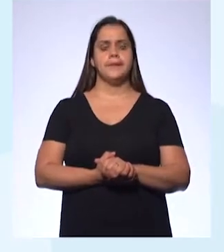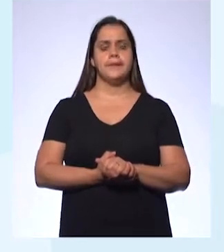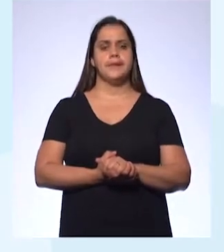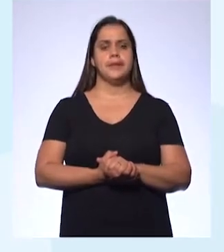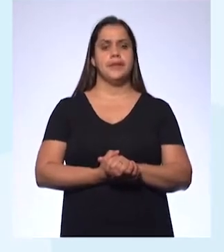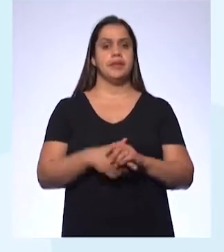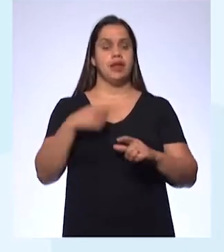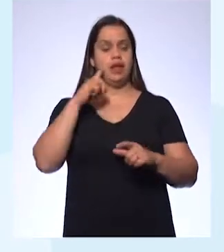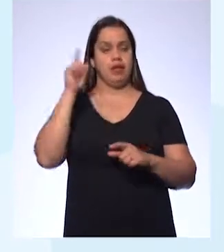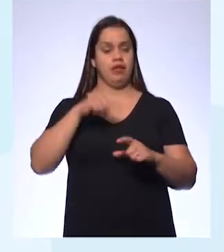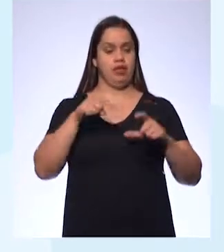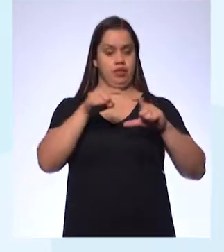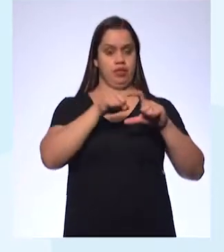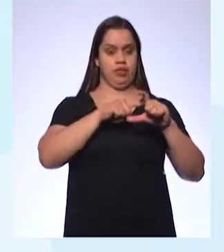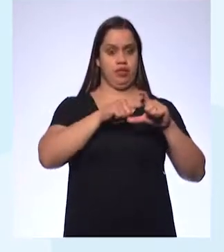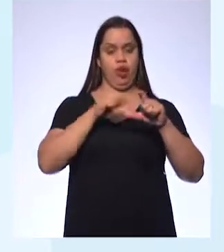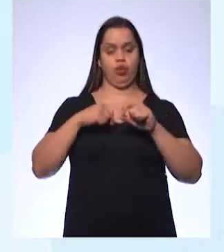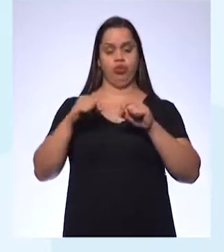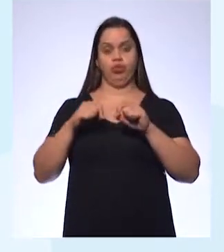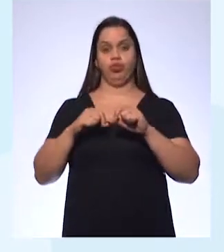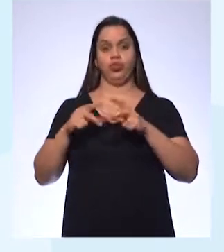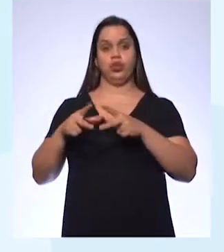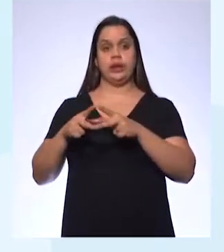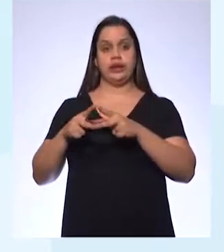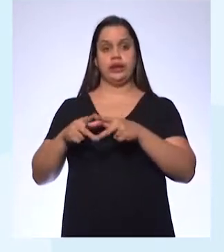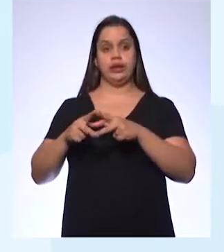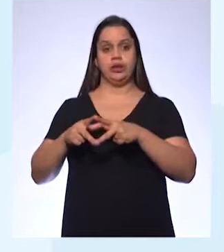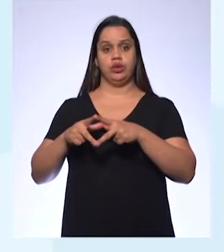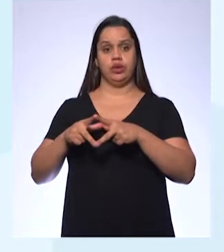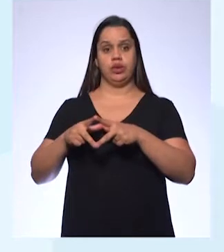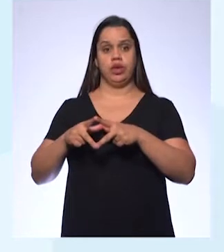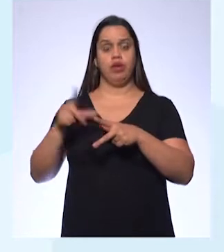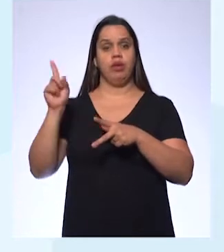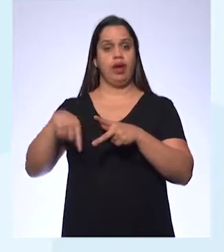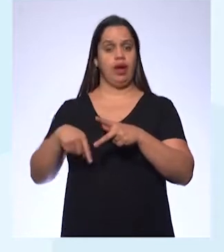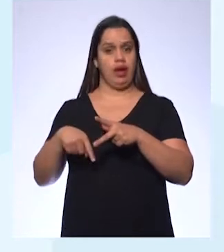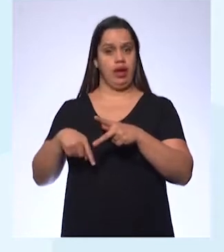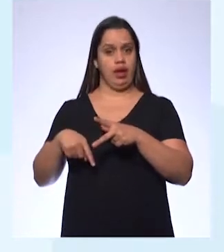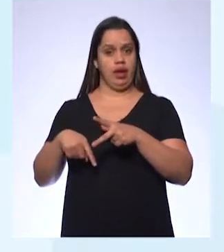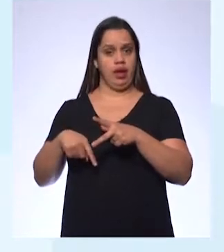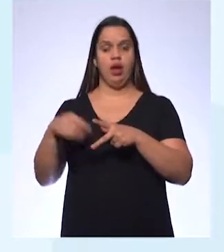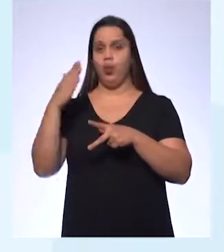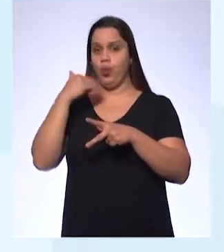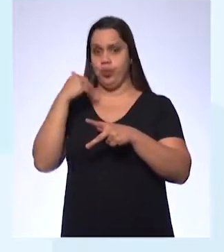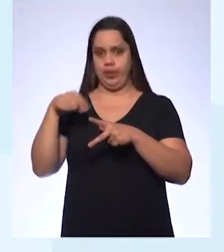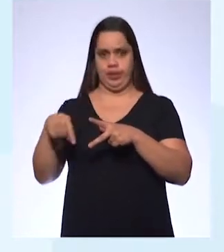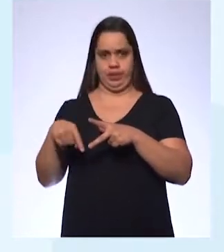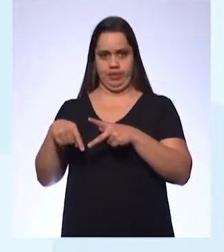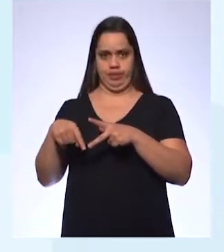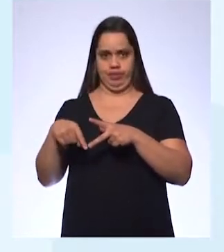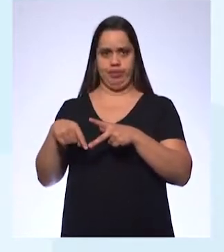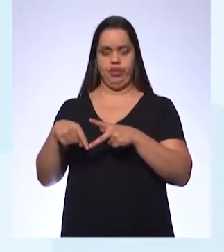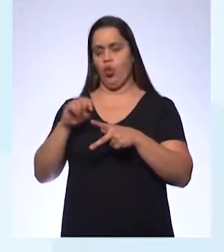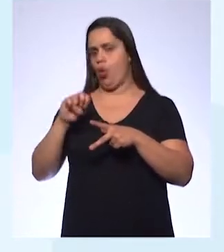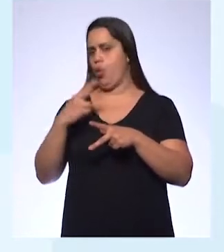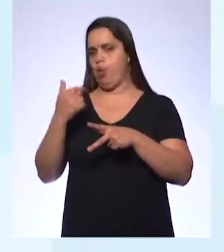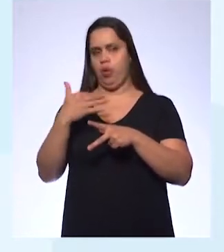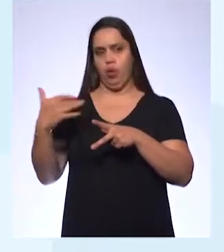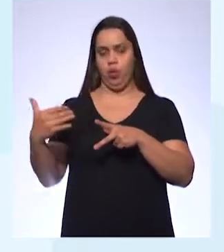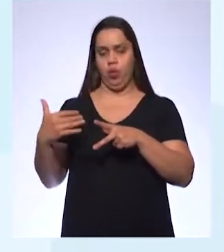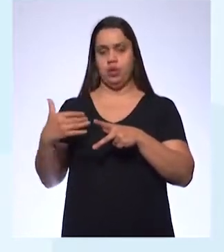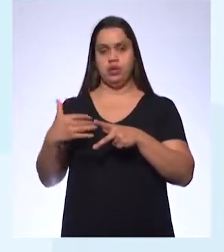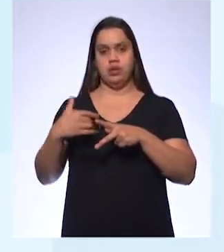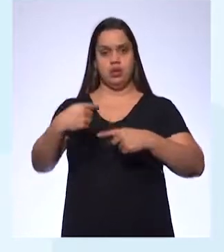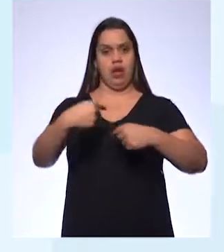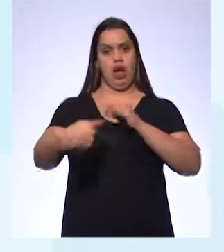célula, tá vendo? Ó, imagina que esse triângulozinho que está aí, ele é um alimento, tá? Ou alguma coisa que está atacando o seu